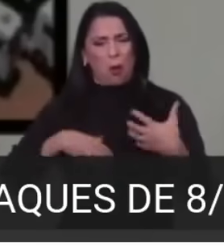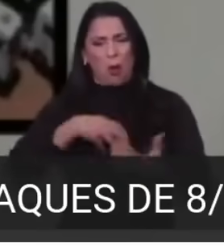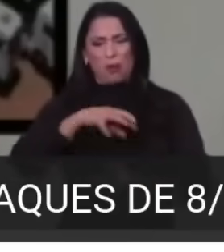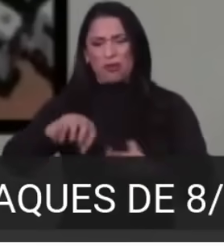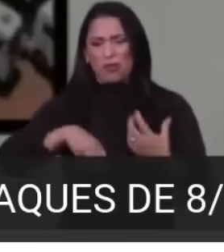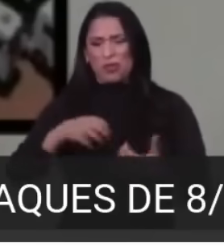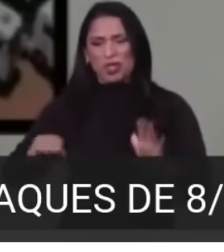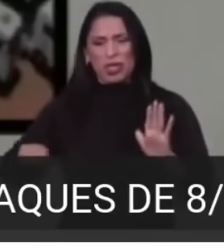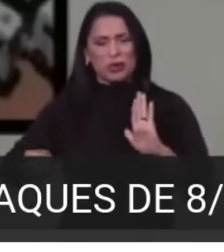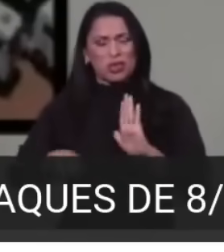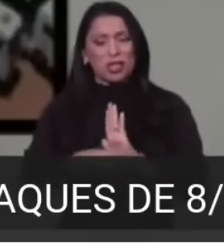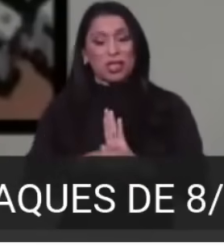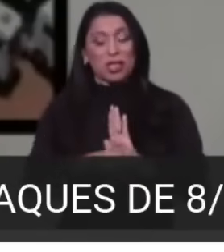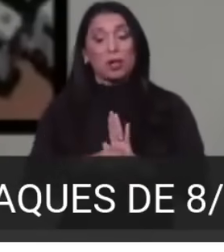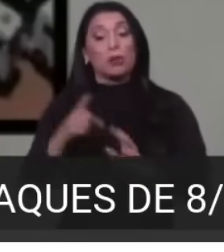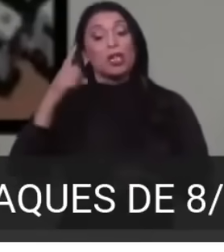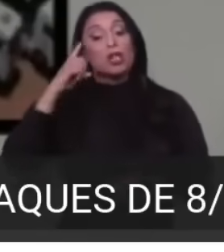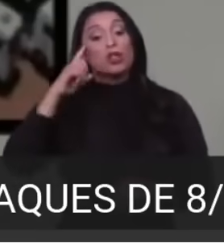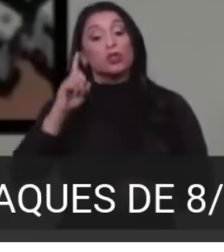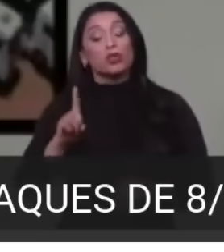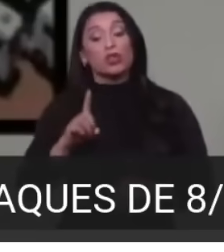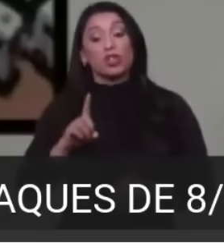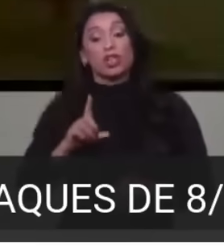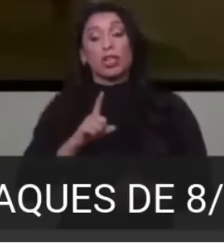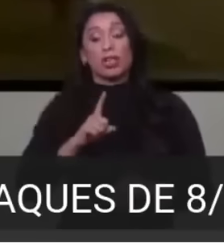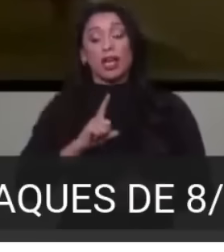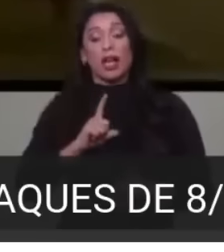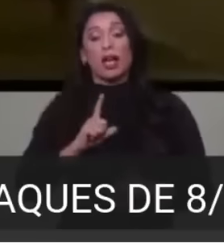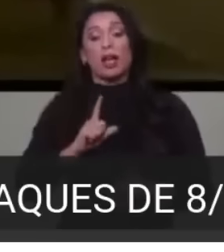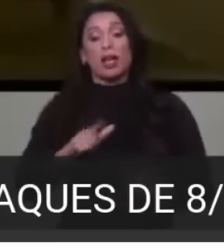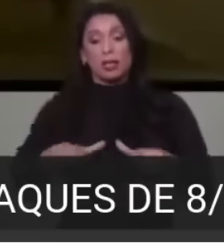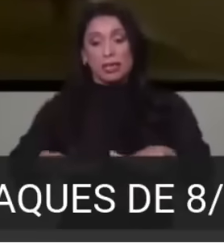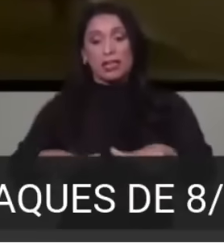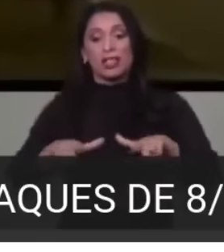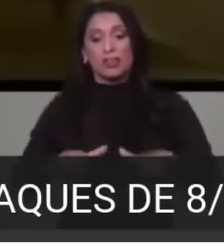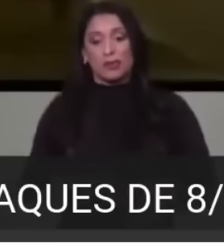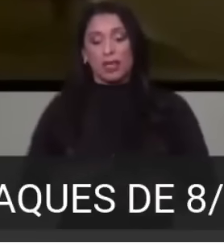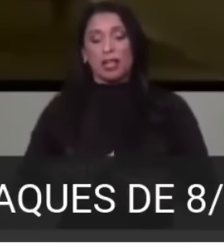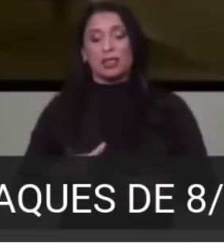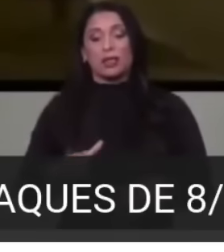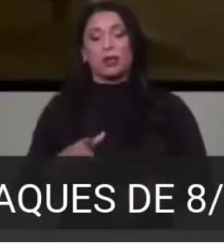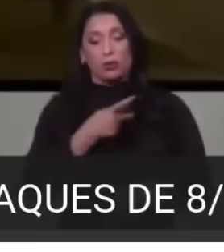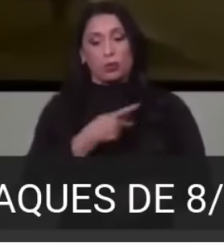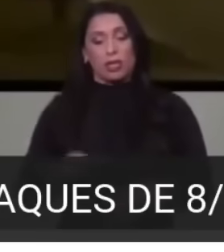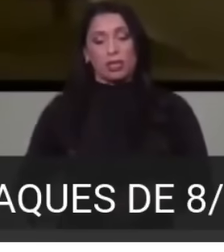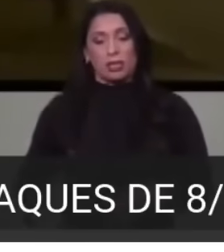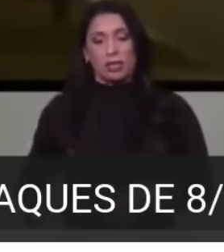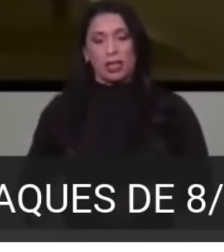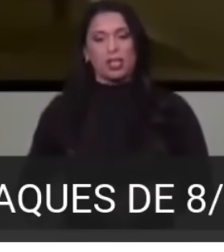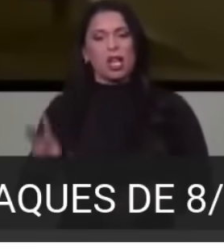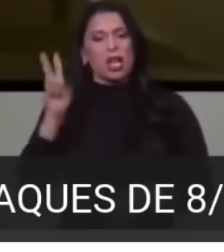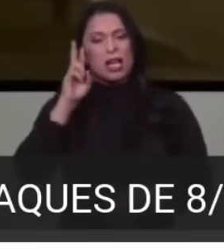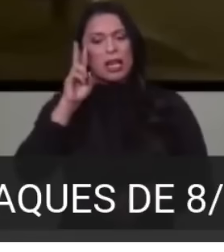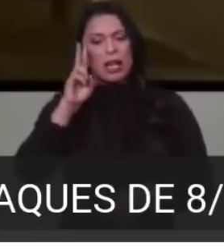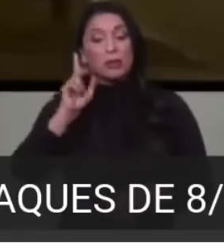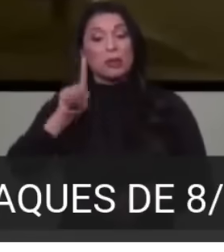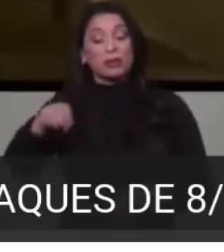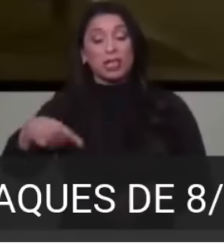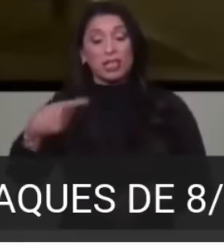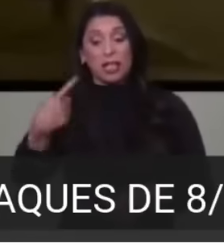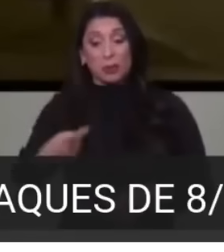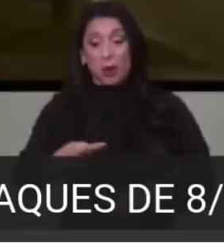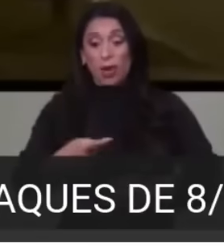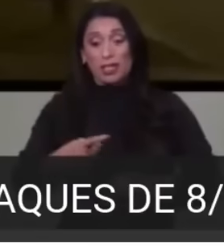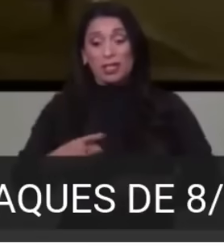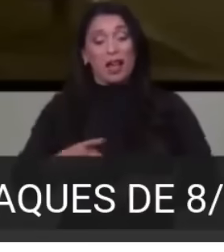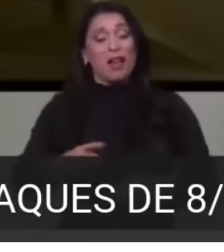criminosa causada no dia diplomação e lembrando que essa sequência de Atos